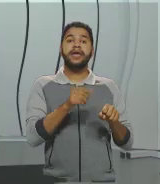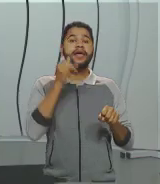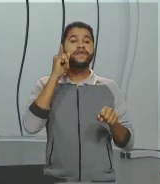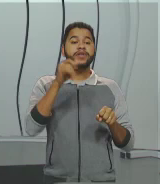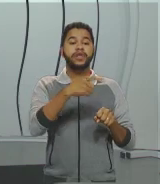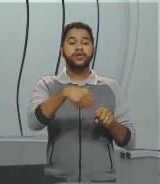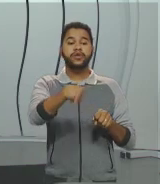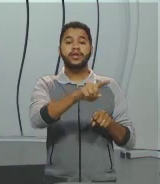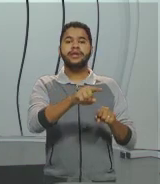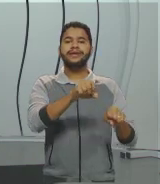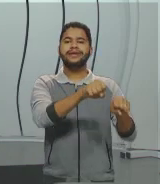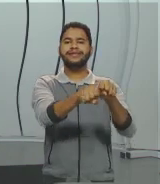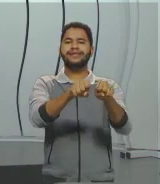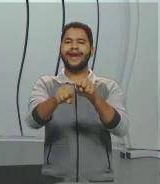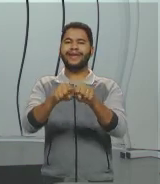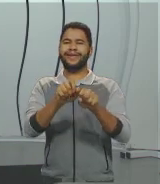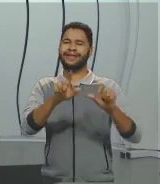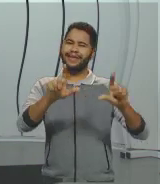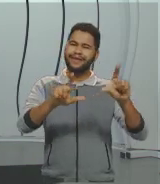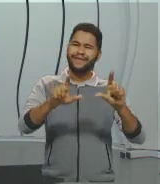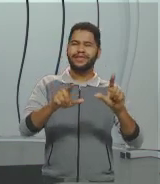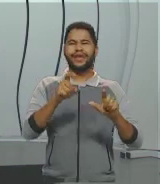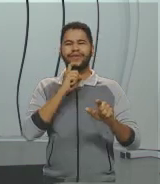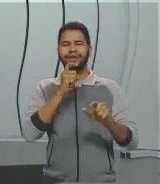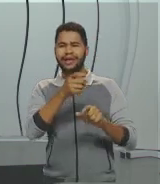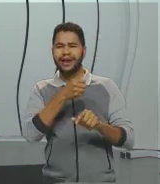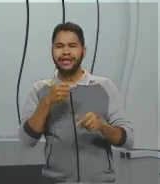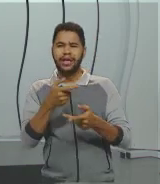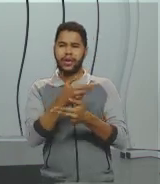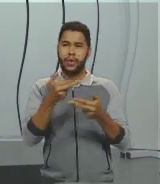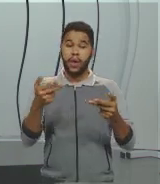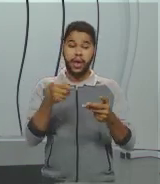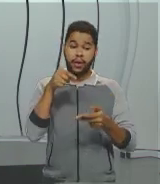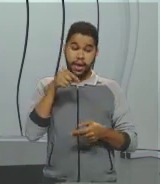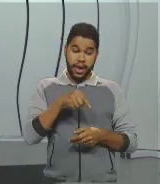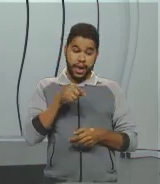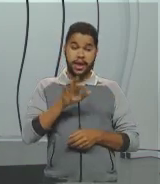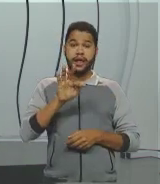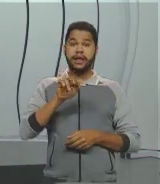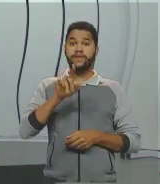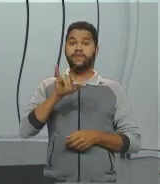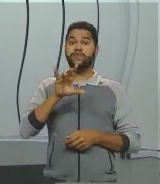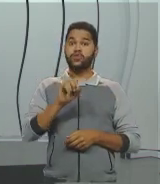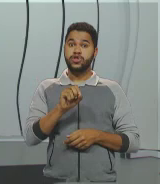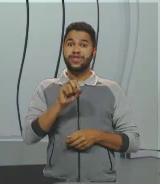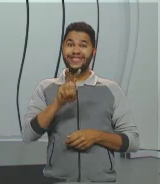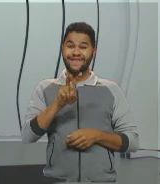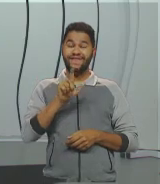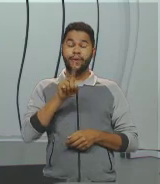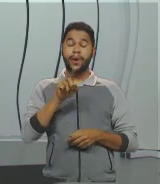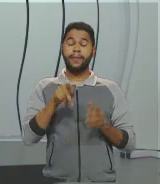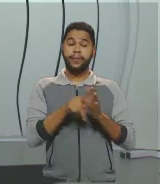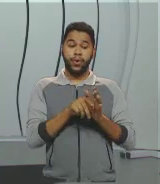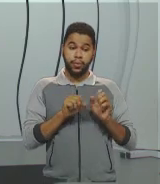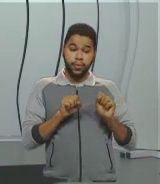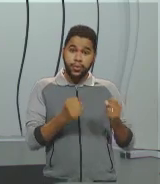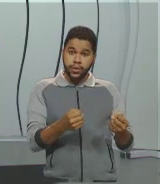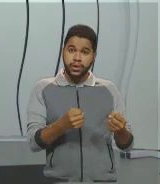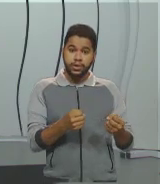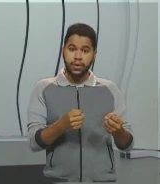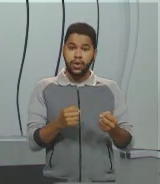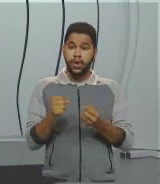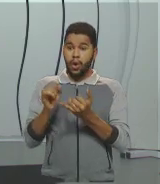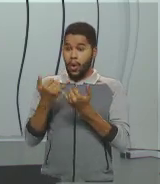para você o que é um fusível. Fusível é um dispositivo de proteção que suporta um valor de corrente e quando essa